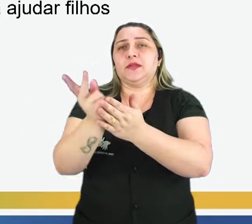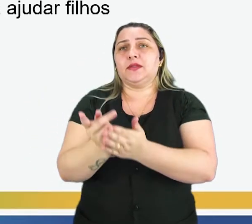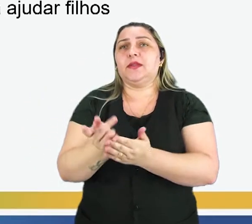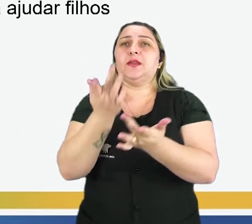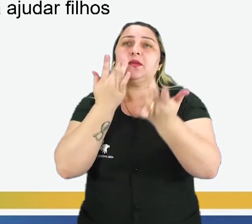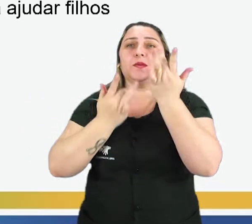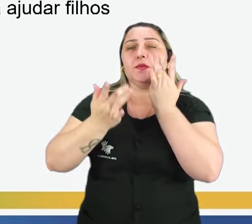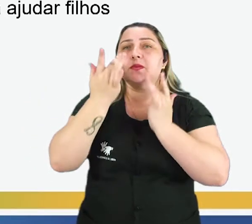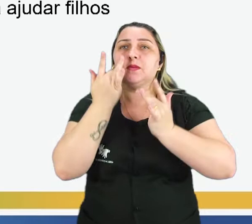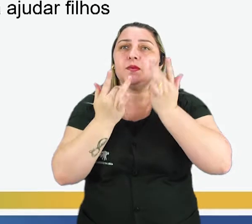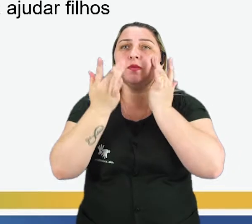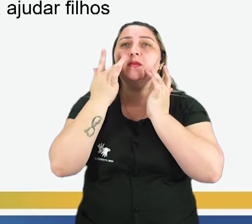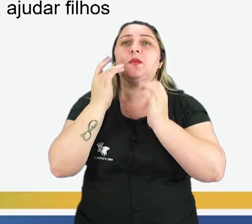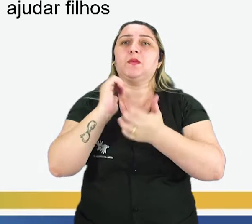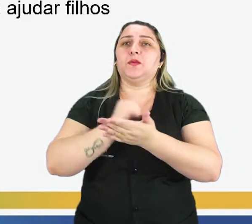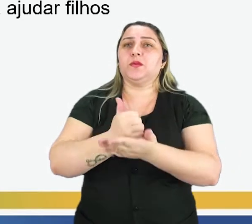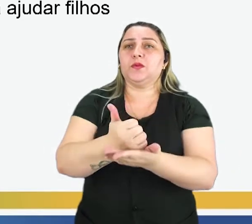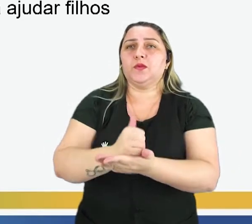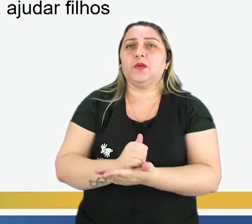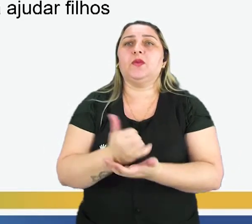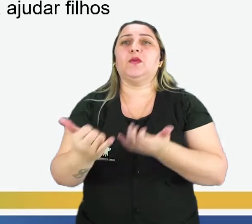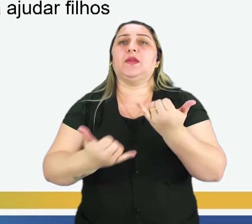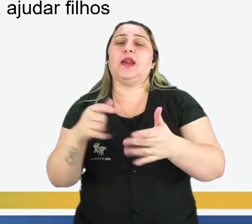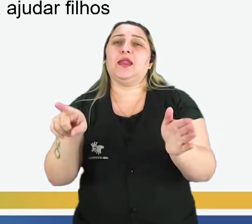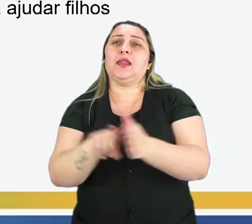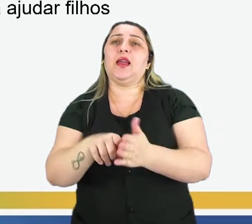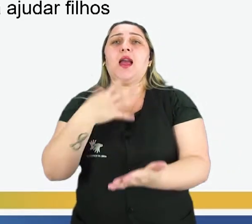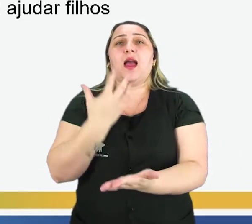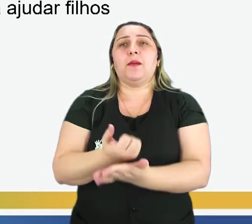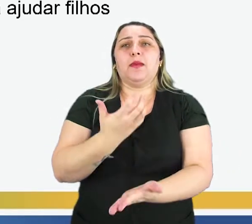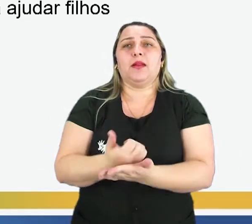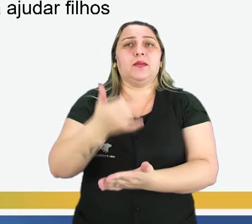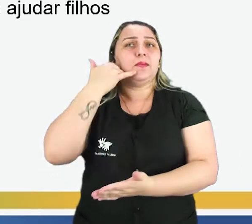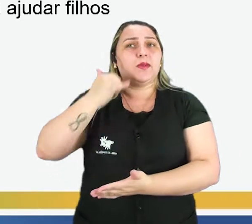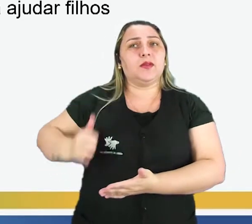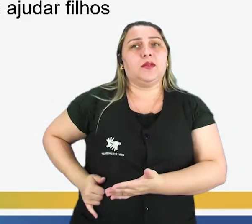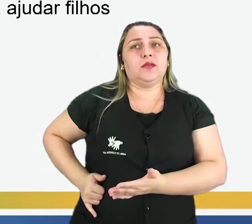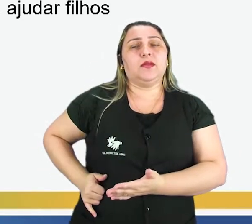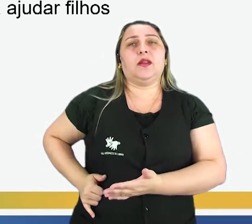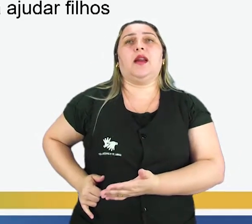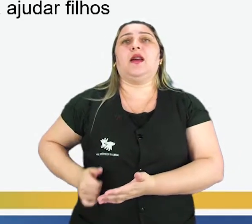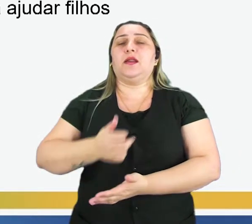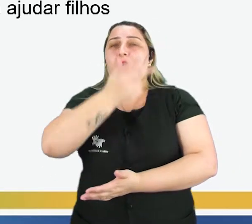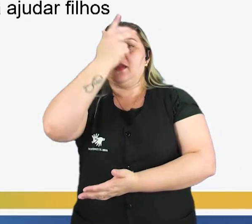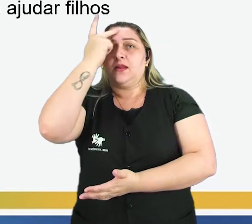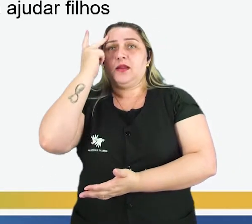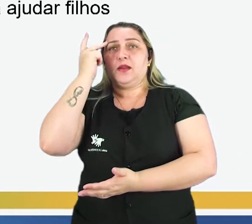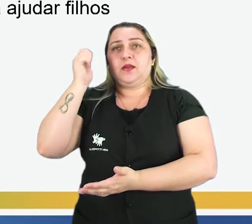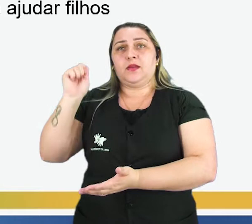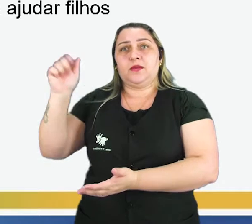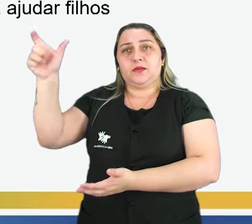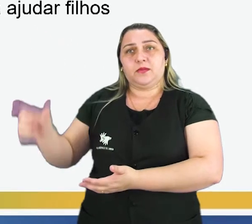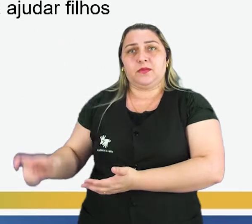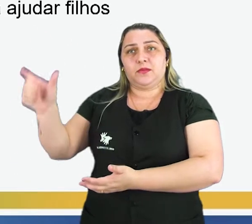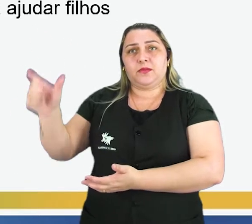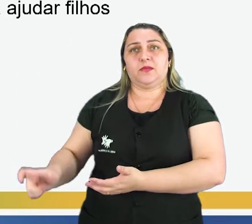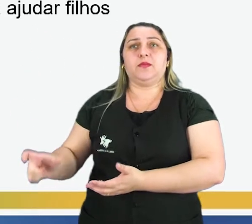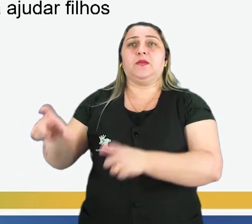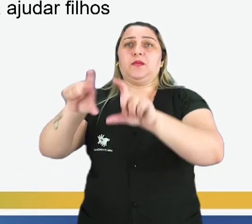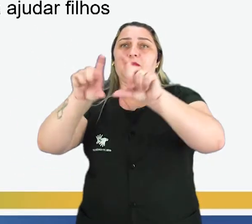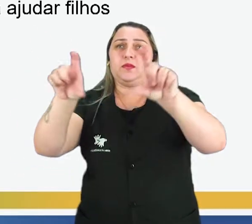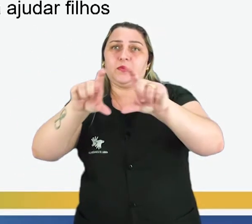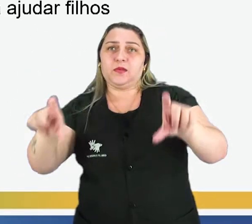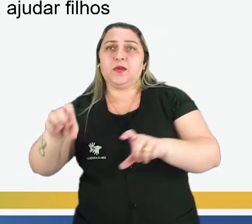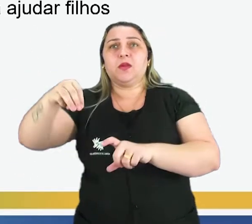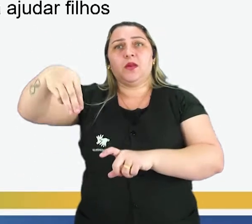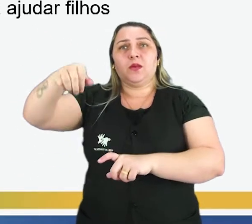espetáculos teatrais, jogos e até aplicativos para celular. Os personagens que o cartunista